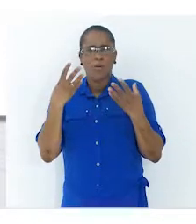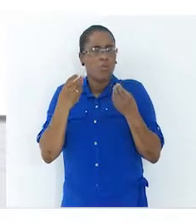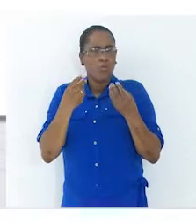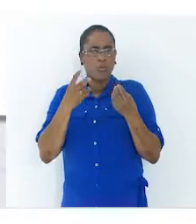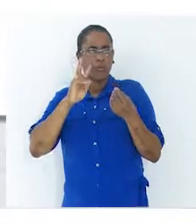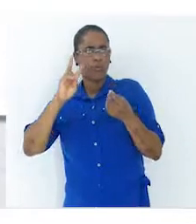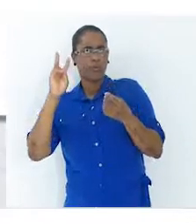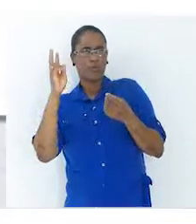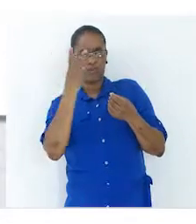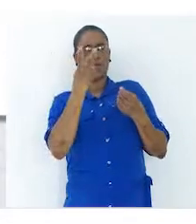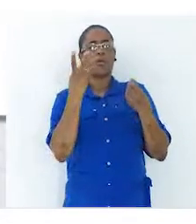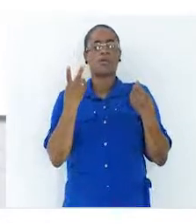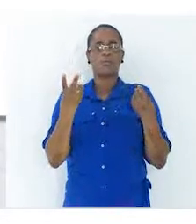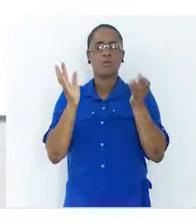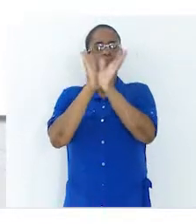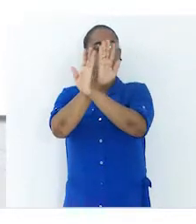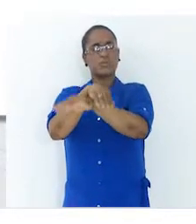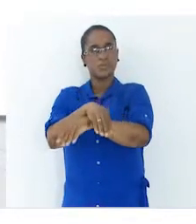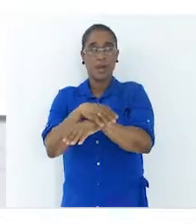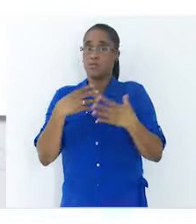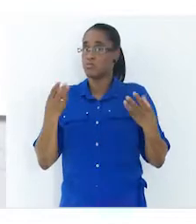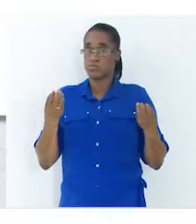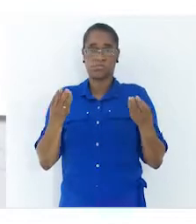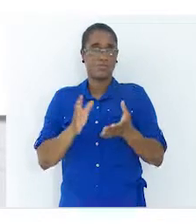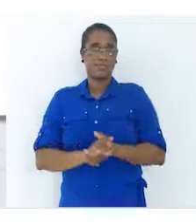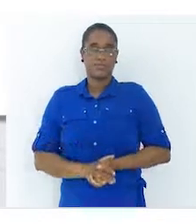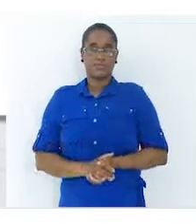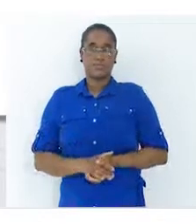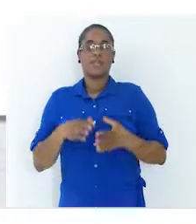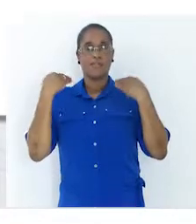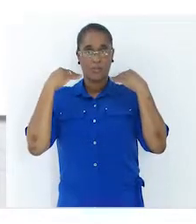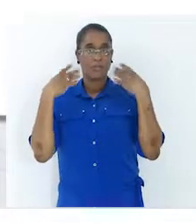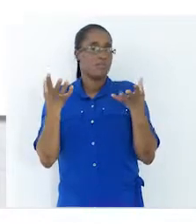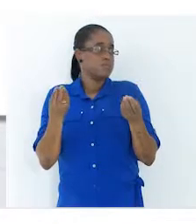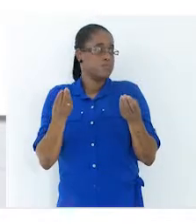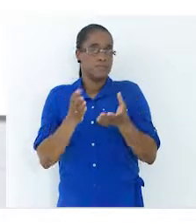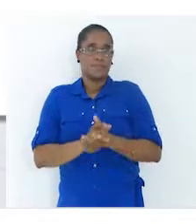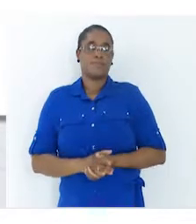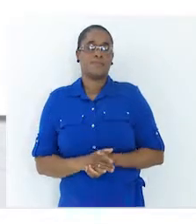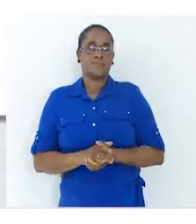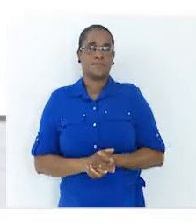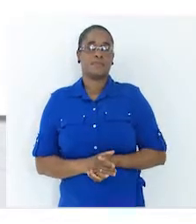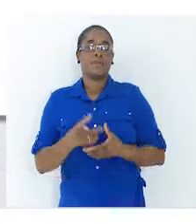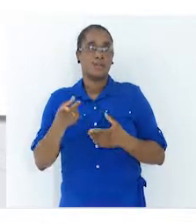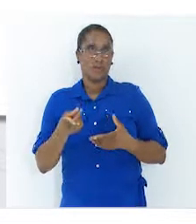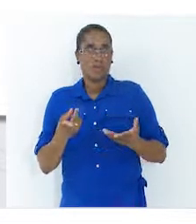para publicidade, em excesso, não é? Informação excessiva. Logo,